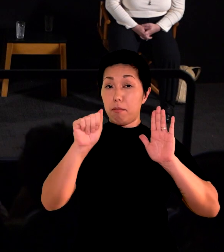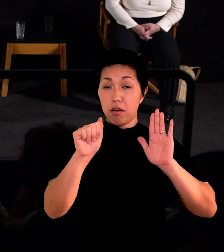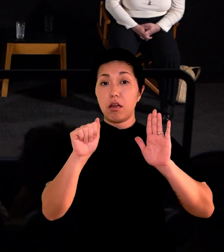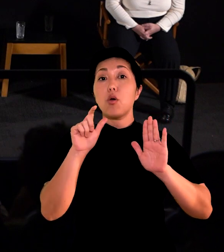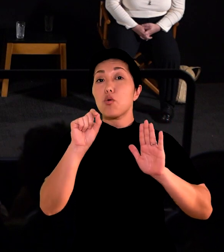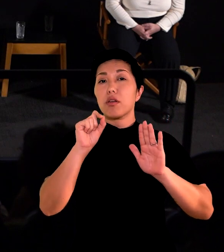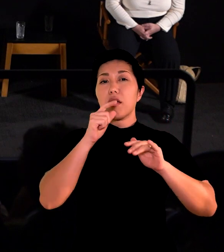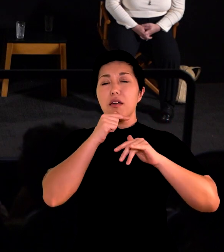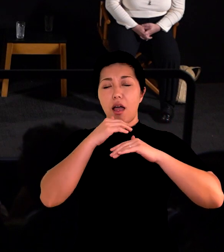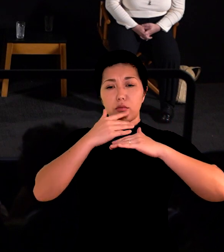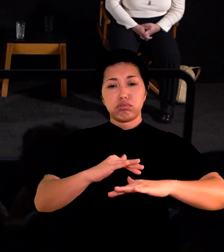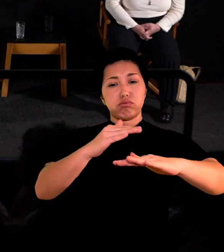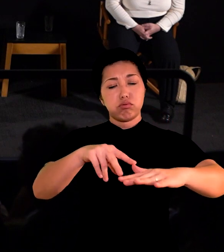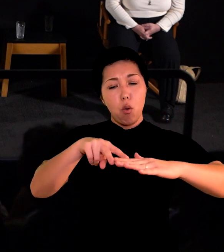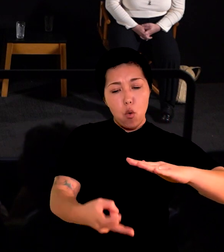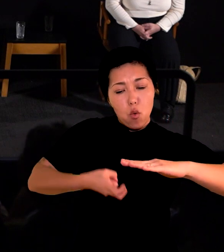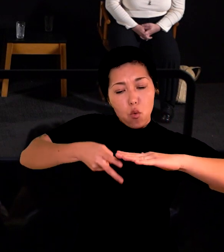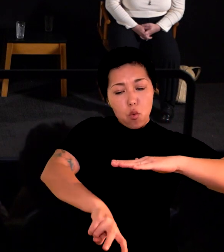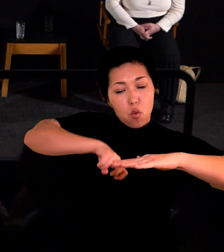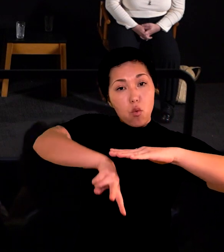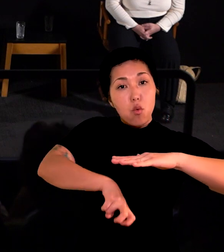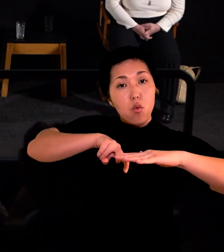de mineração do fundo do oceano.